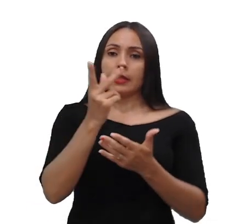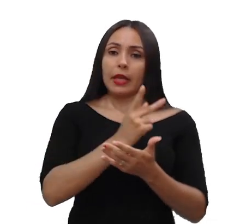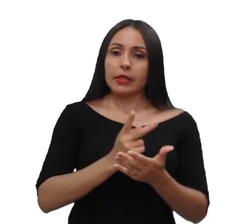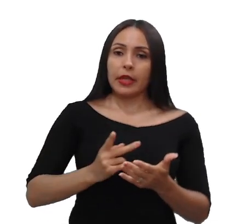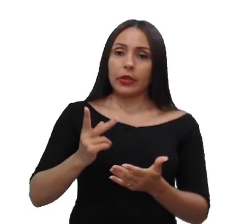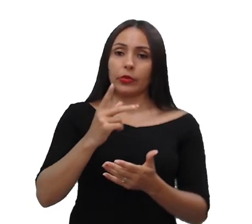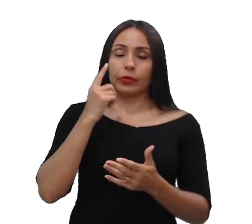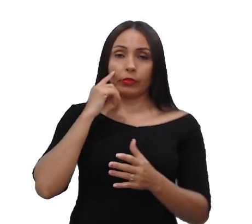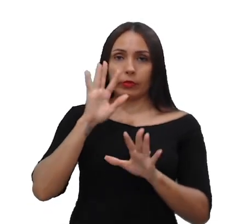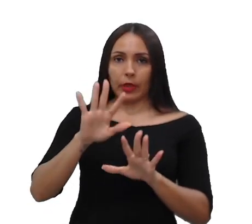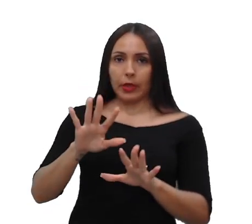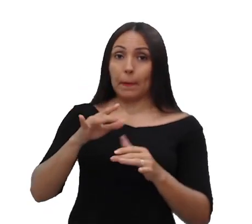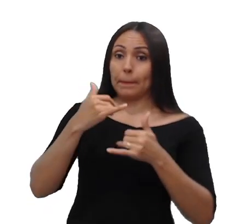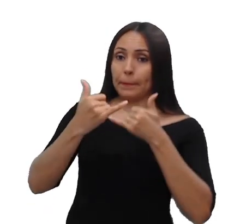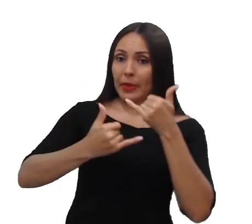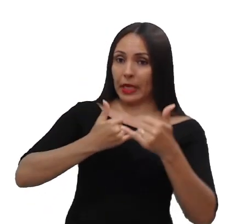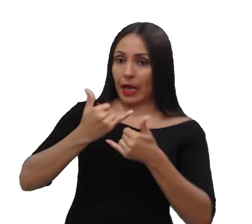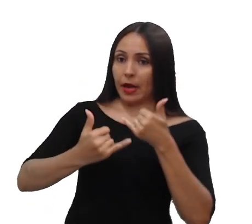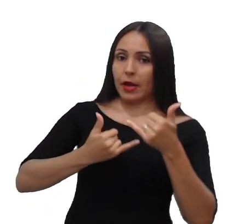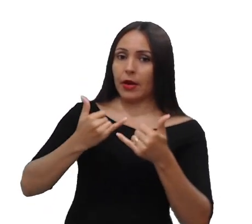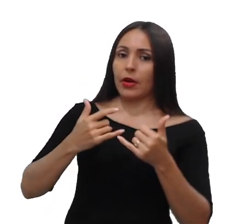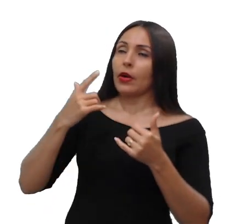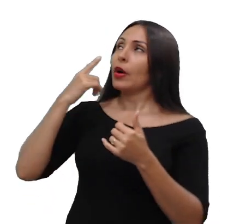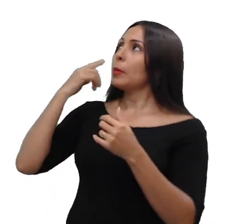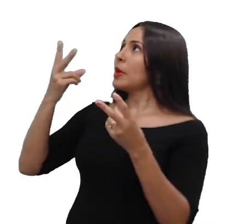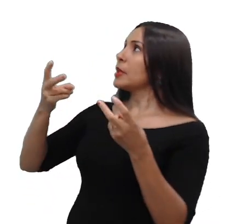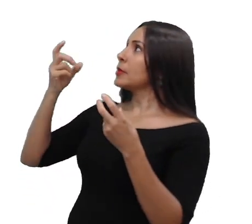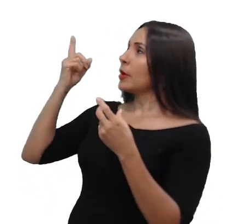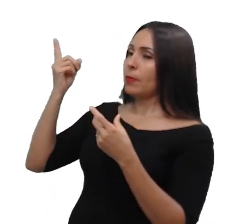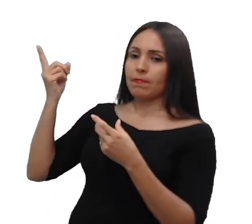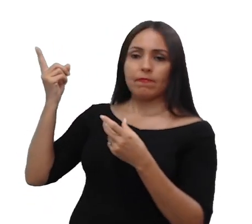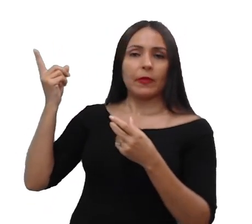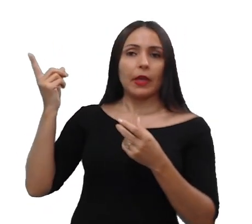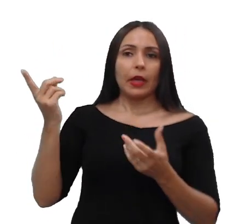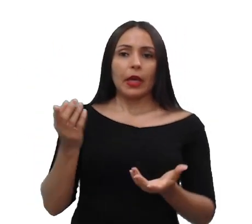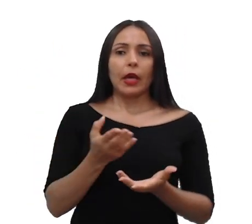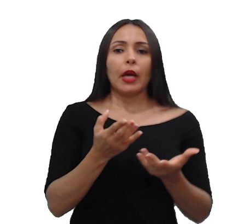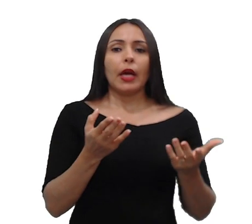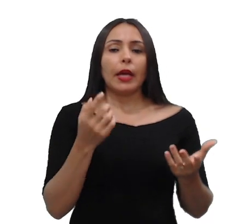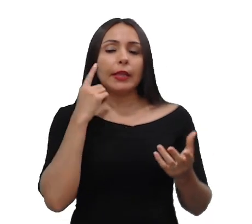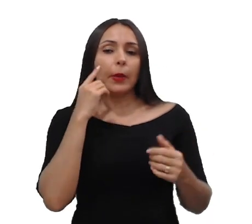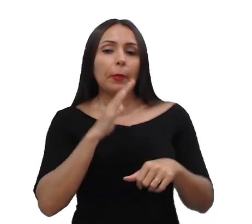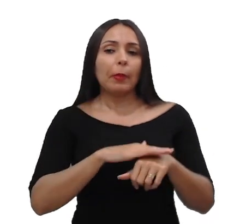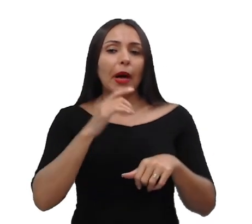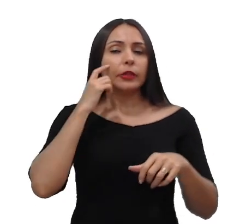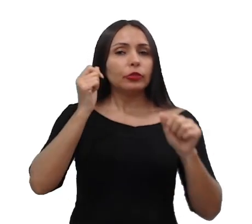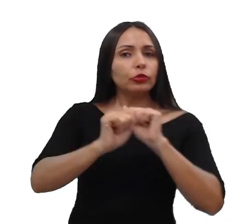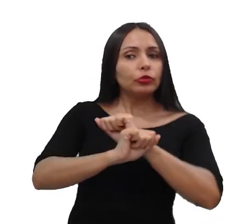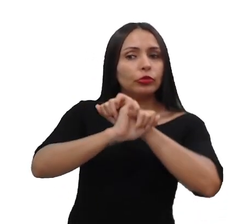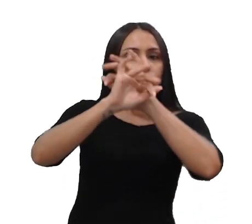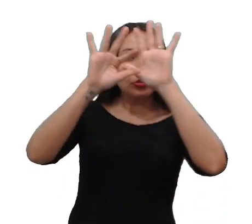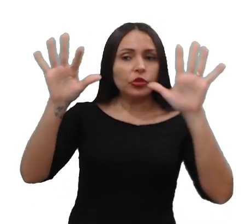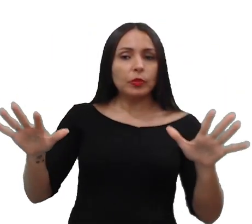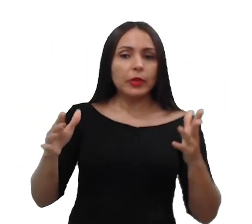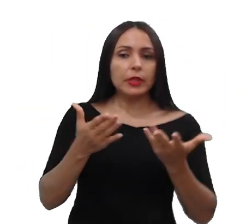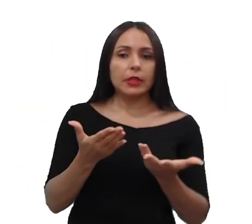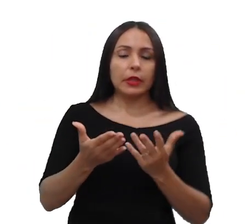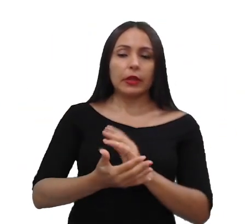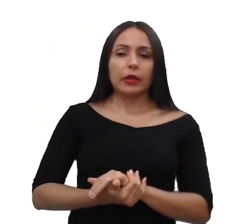tentam brincar com as nossas percepções visuais e que pode tornar mais explícita os princípios da